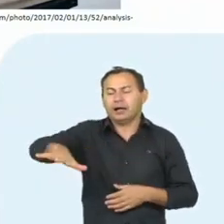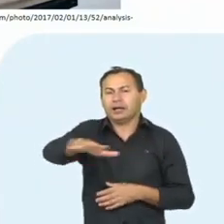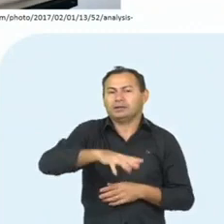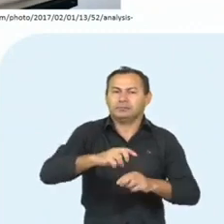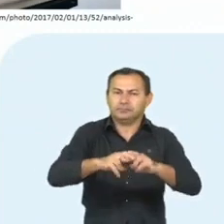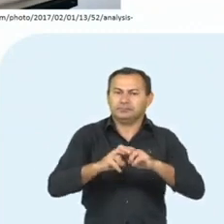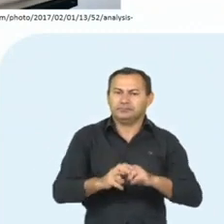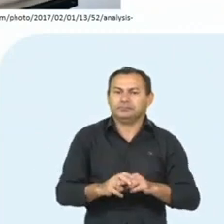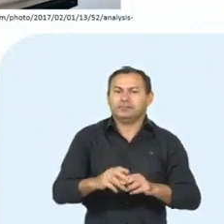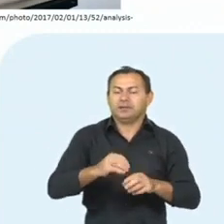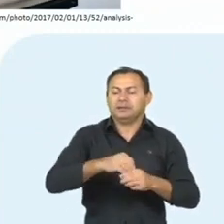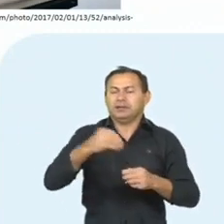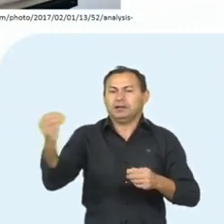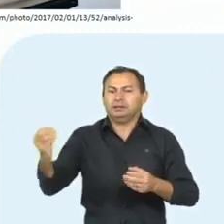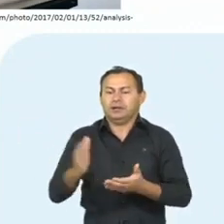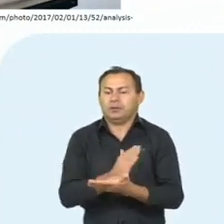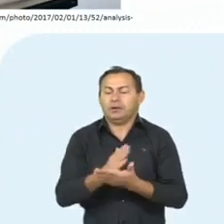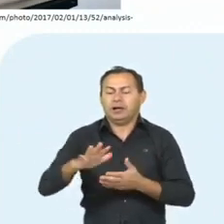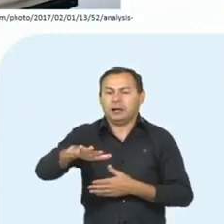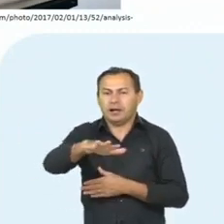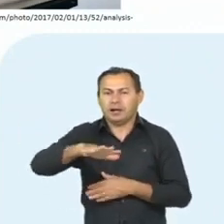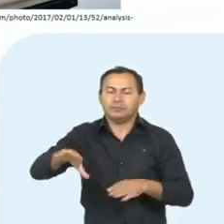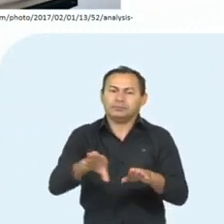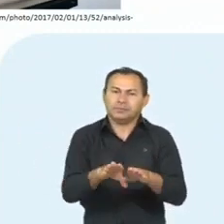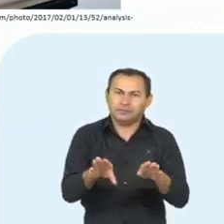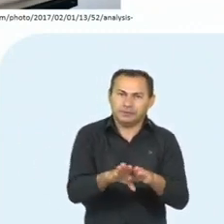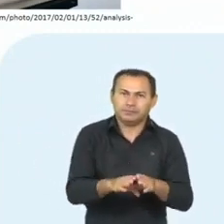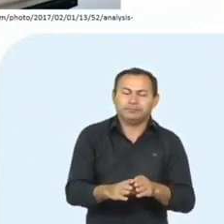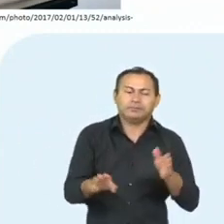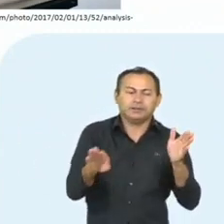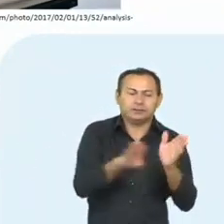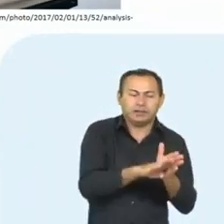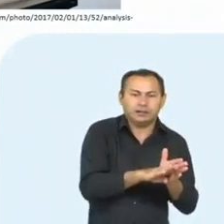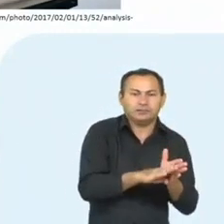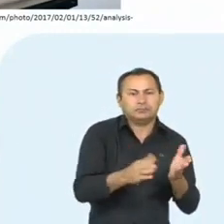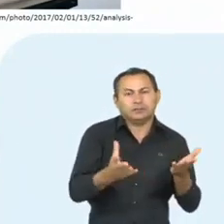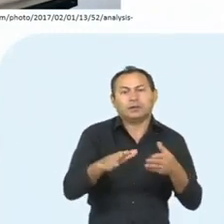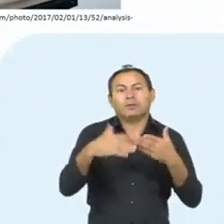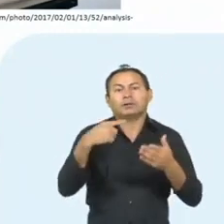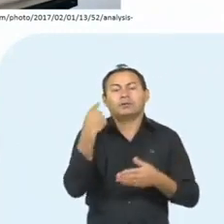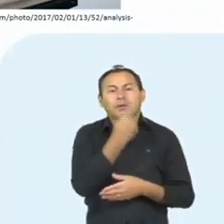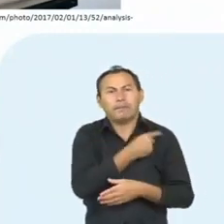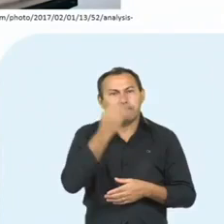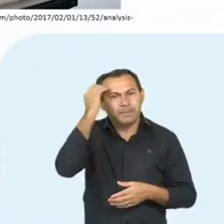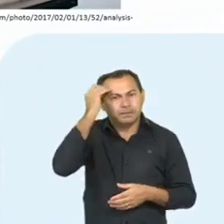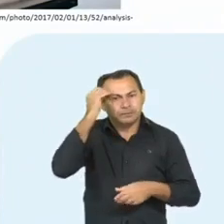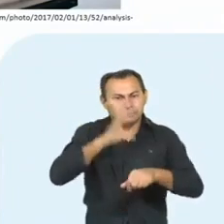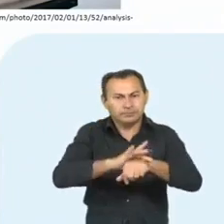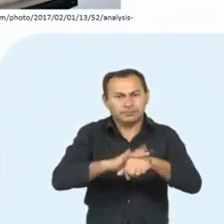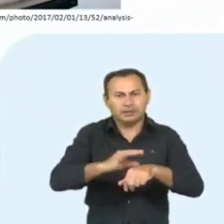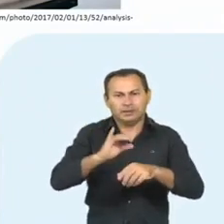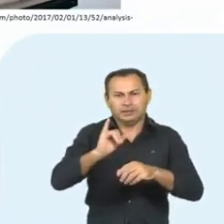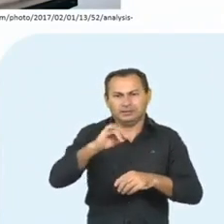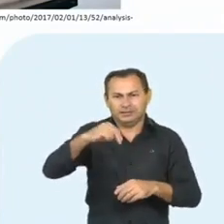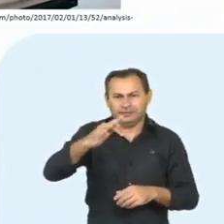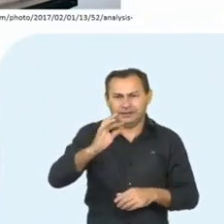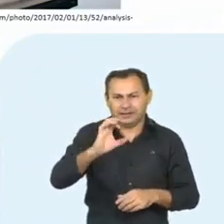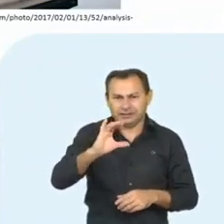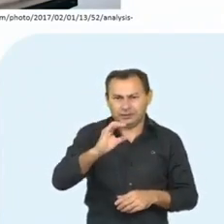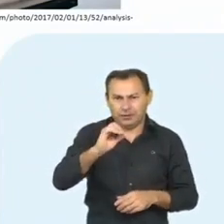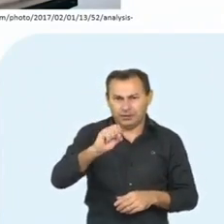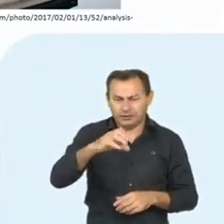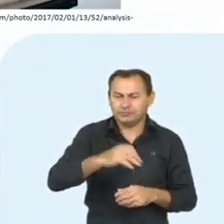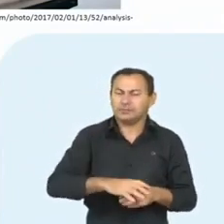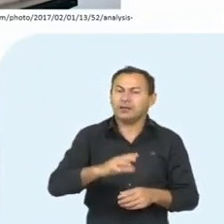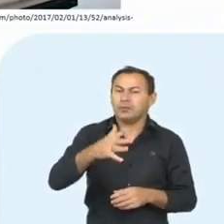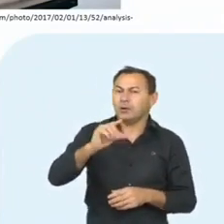tanto saindo de algumas áreas como chegando. Quando nós pensamos em doenças infecciosas, isso é até